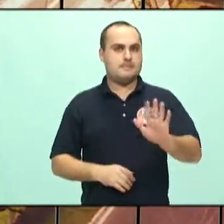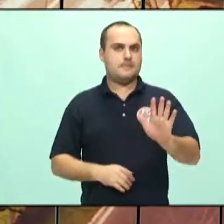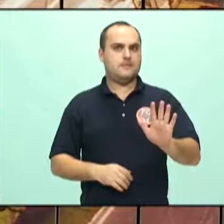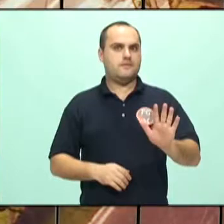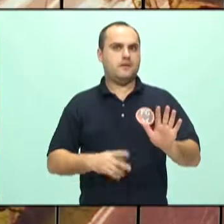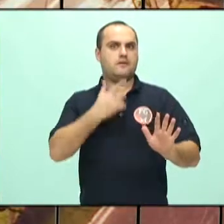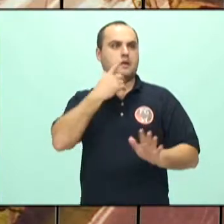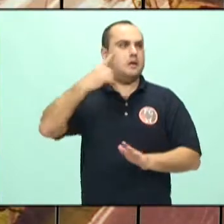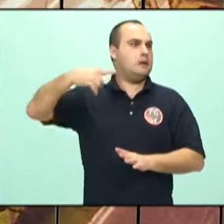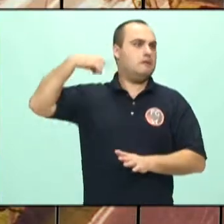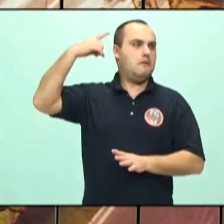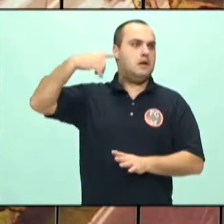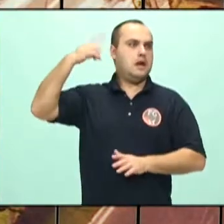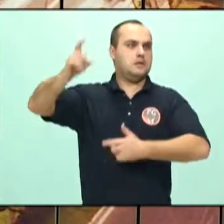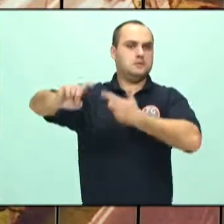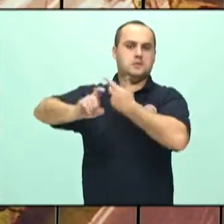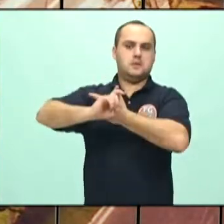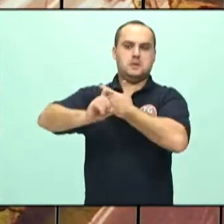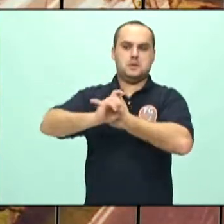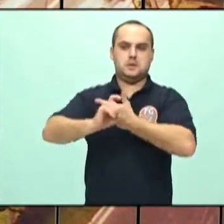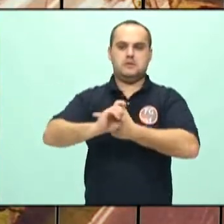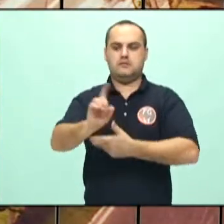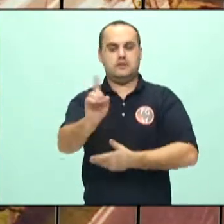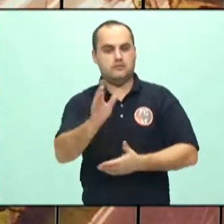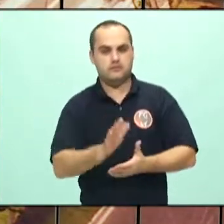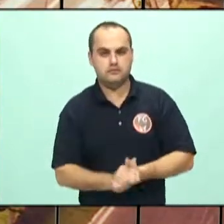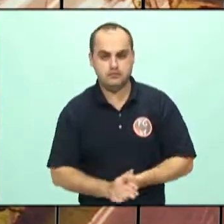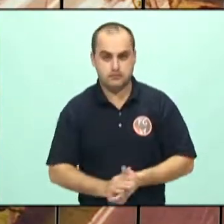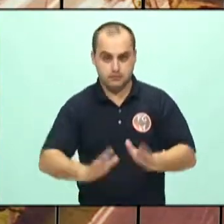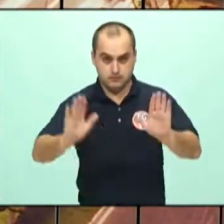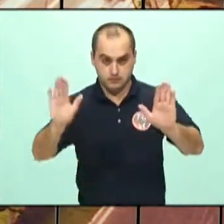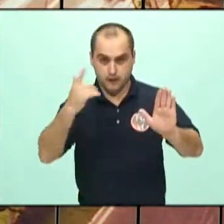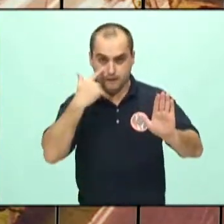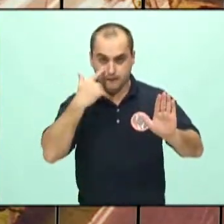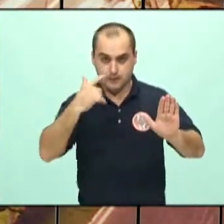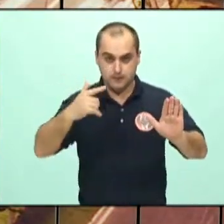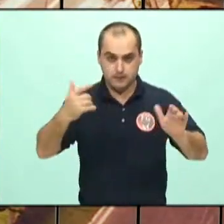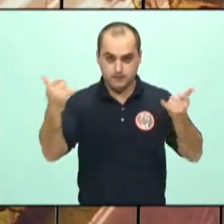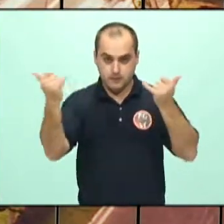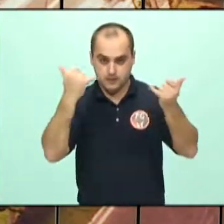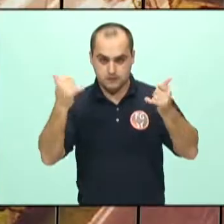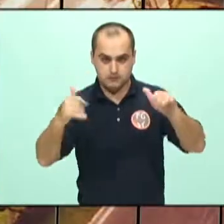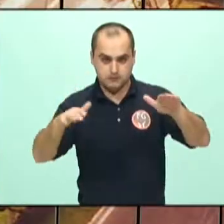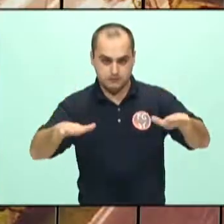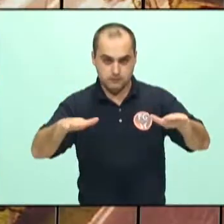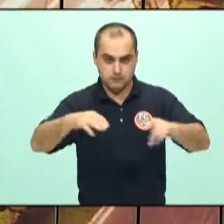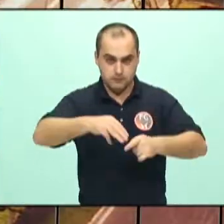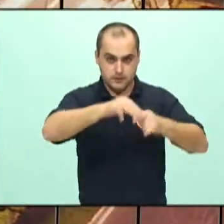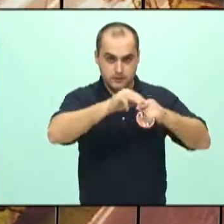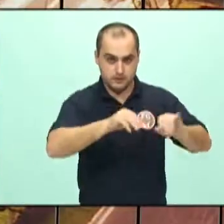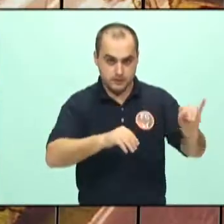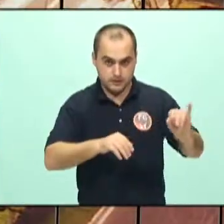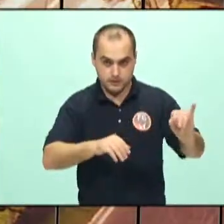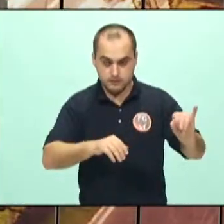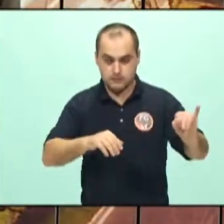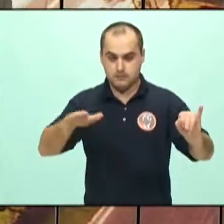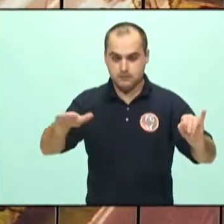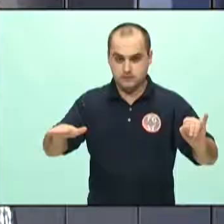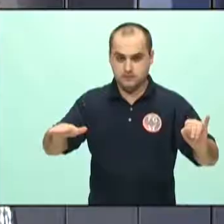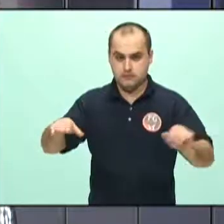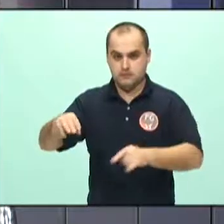de advogado executivo, não, mas a questão, se nós traçarmos um paralelo de comparação entre o município de Itajaí na área da saúde